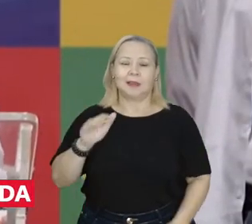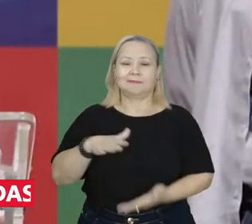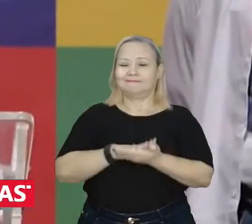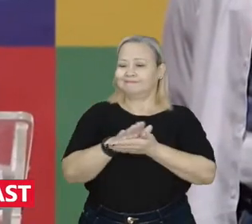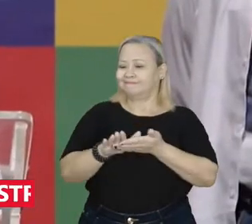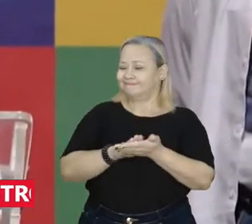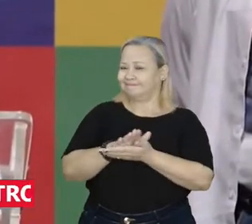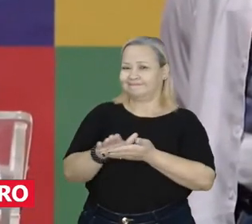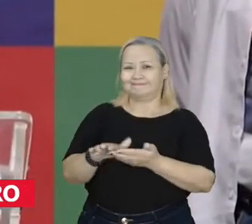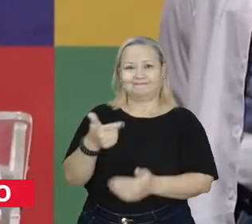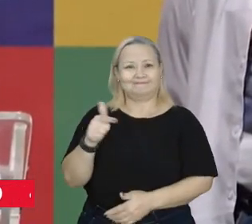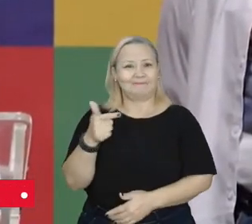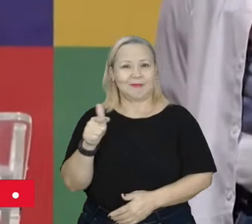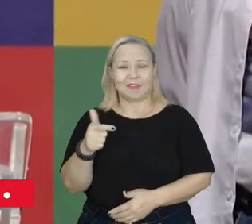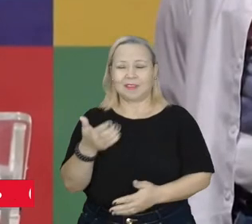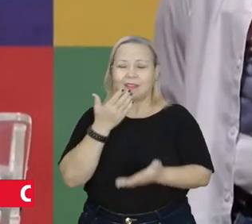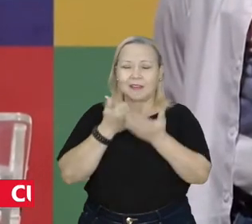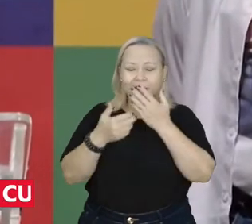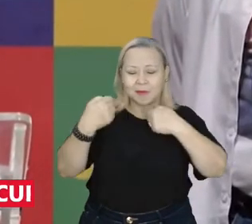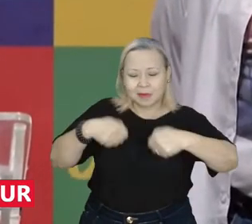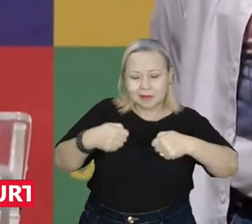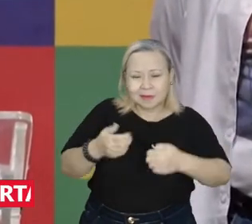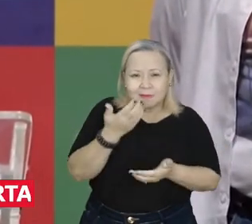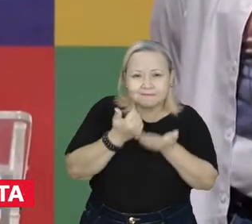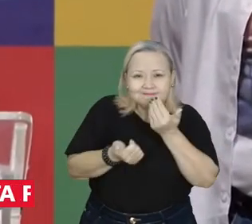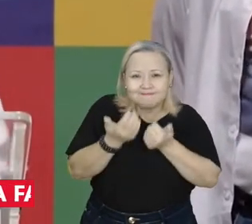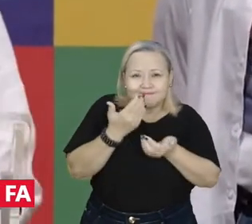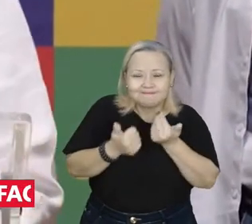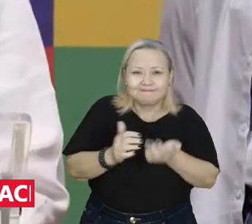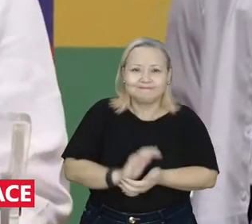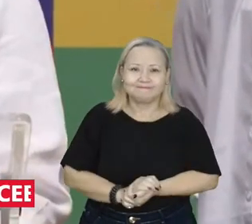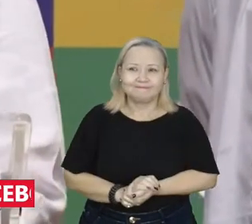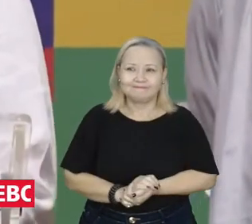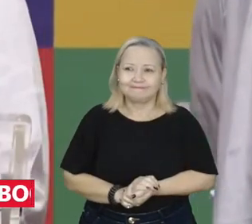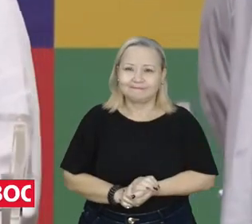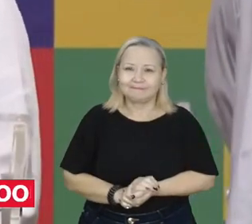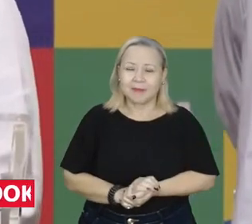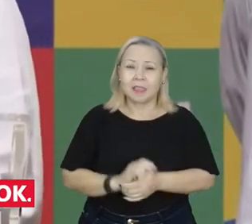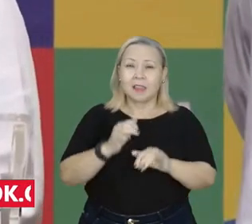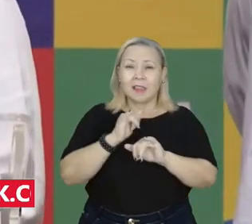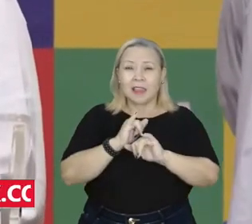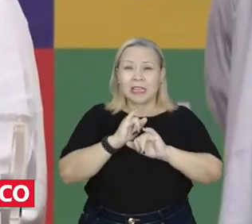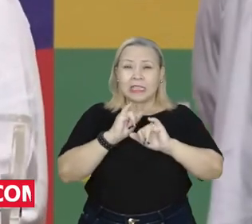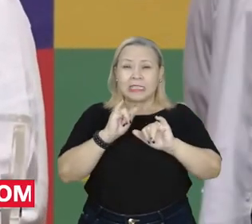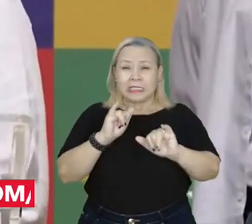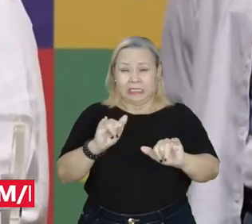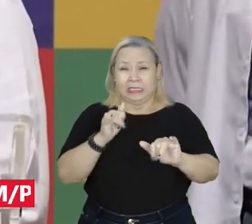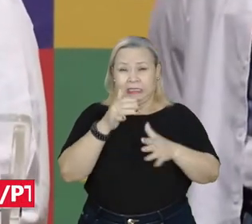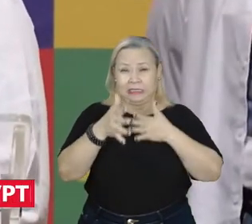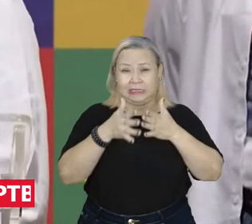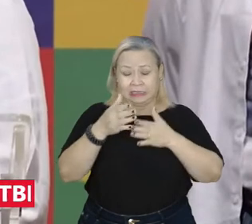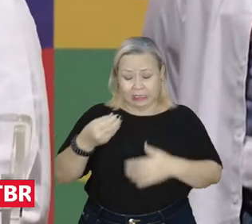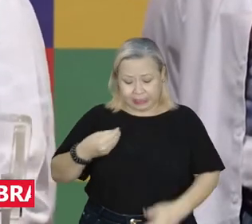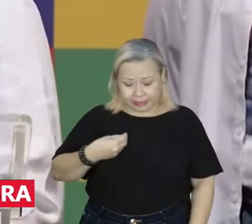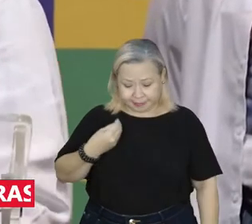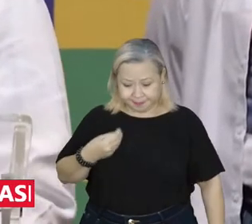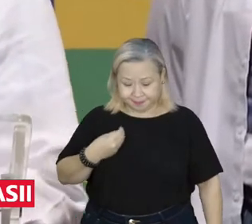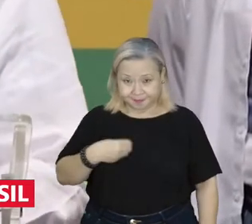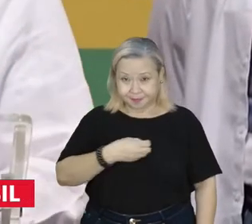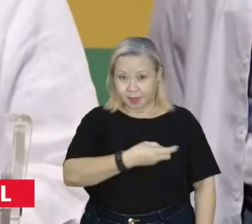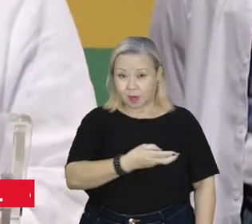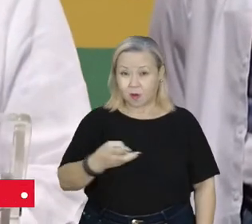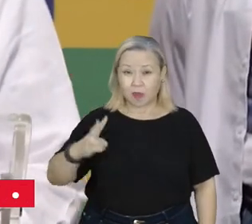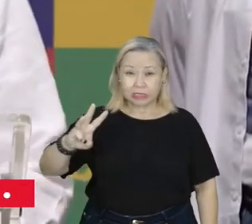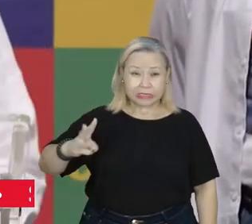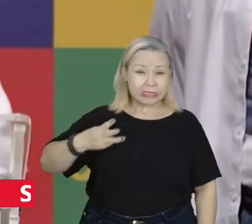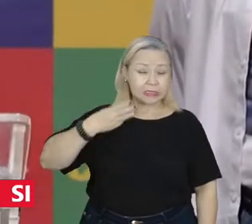ter o alimento necessário para comer. Não vou nem dizer do presente. Quantos